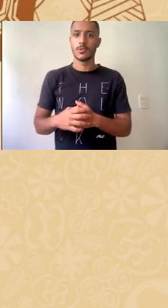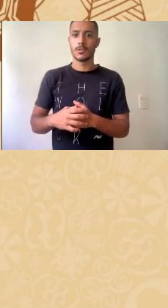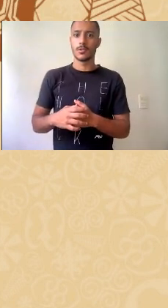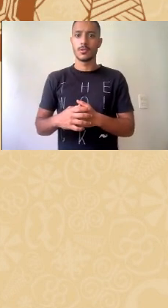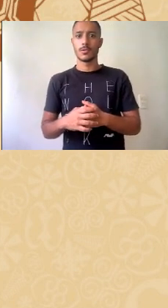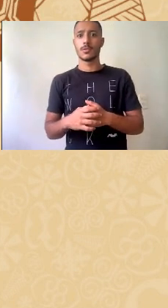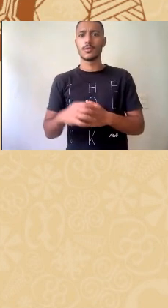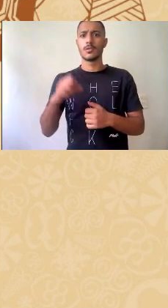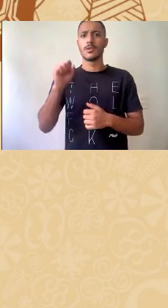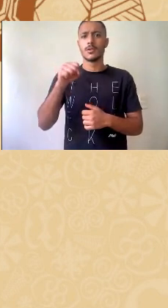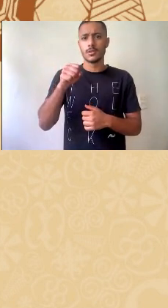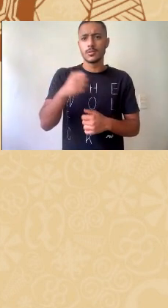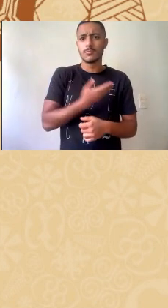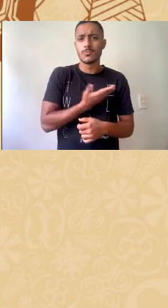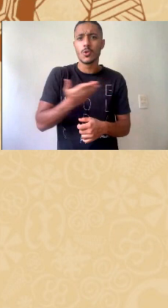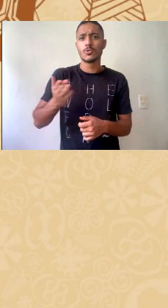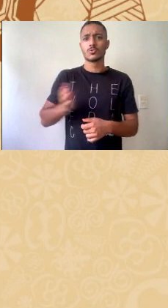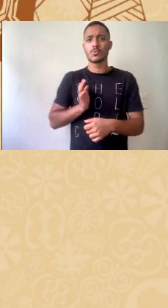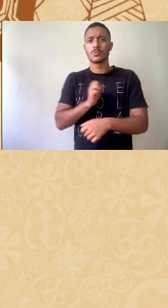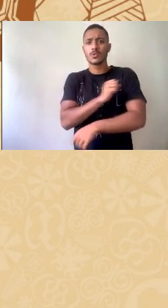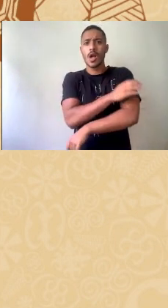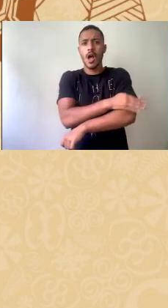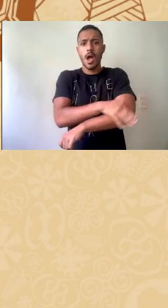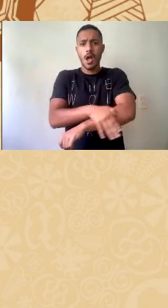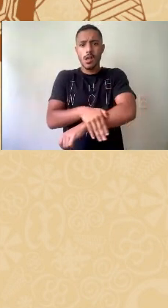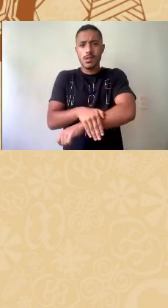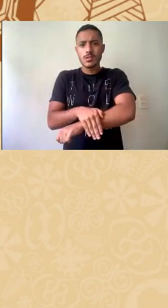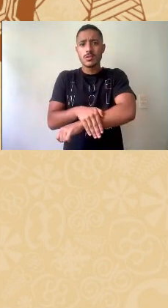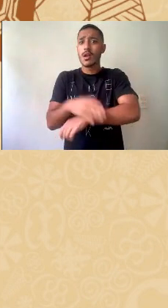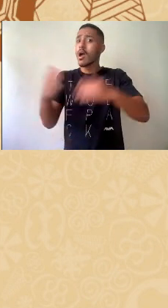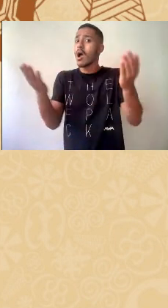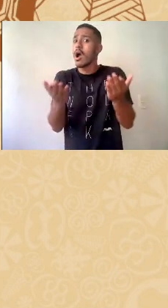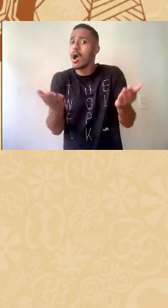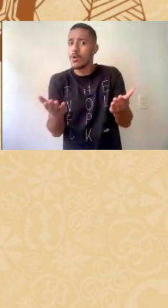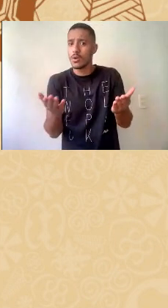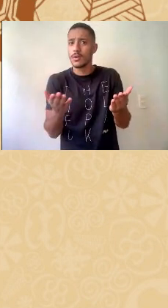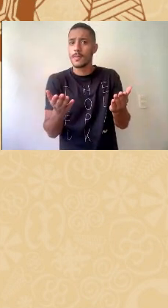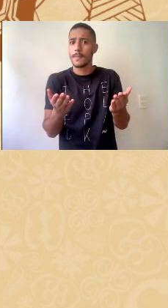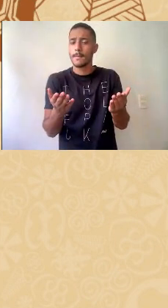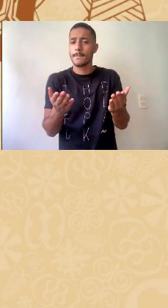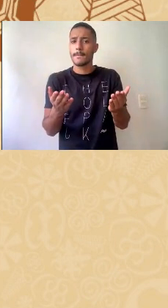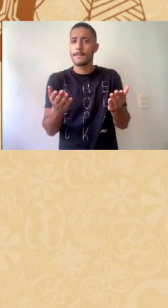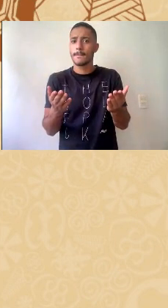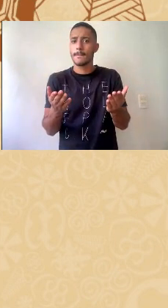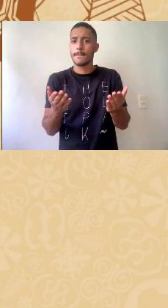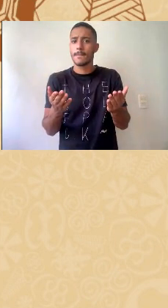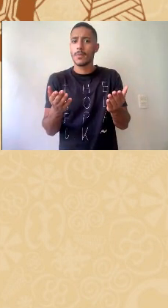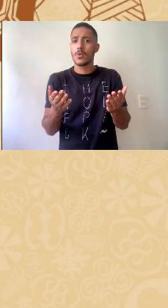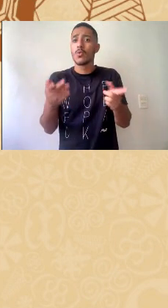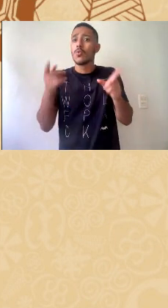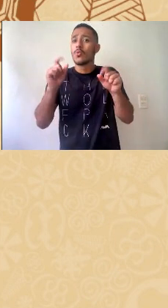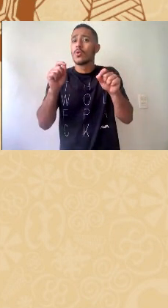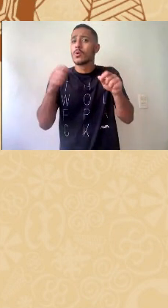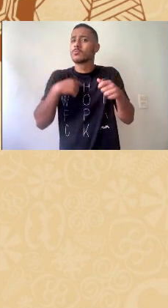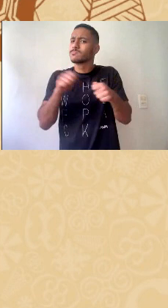Sim, nós somos racistas. E agora? O que é que eu vou fazer com